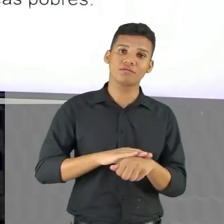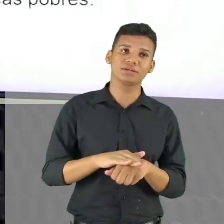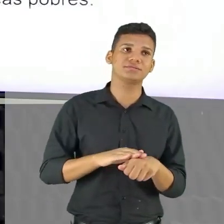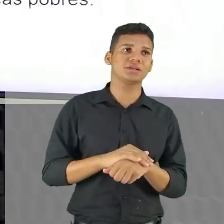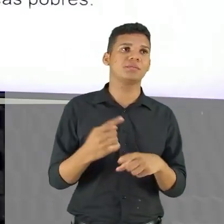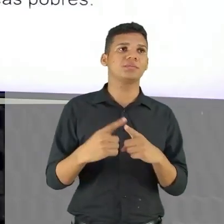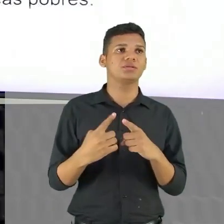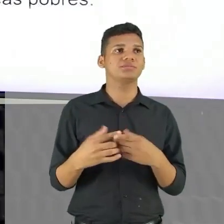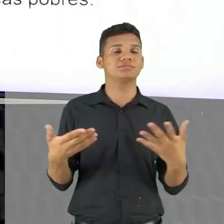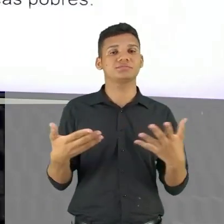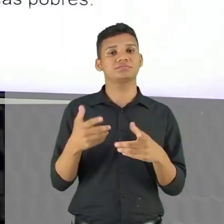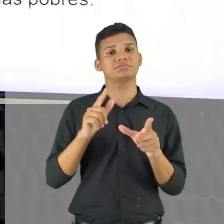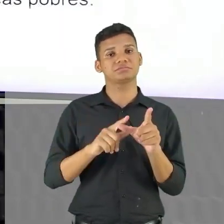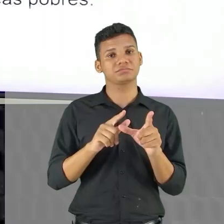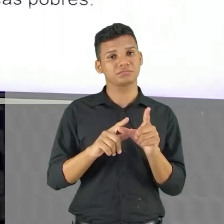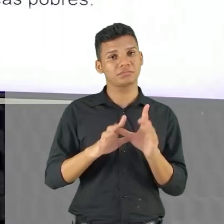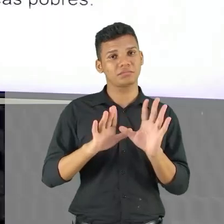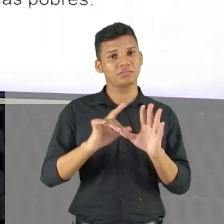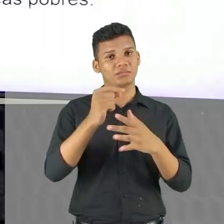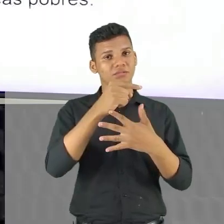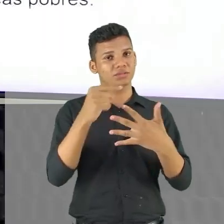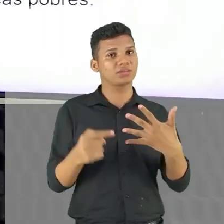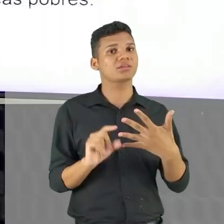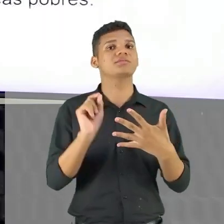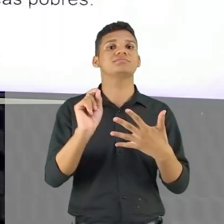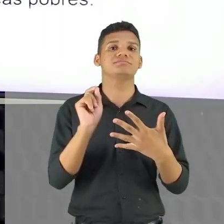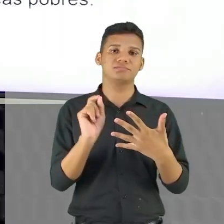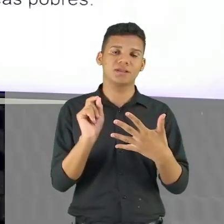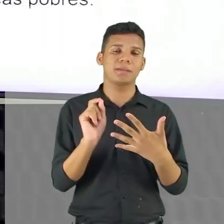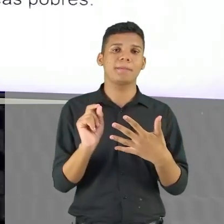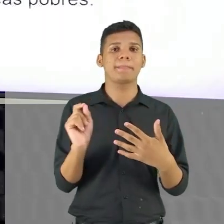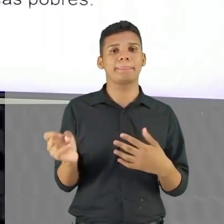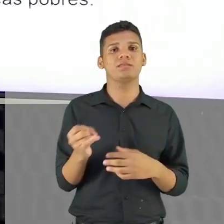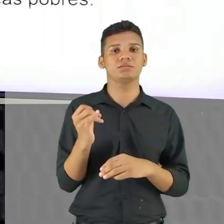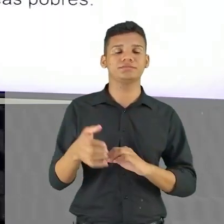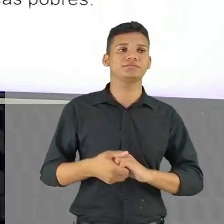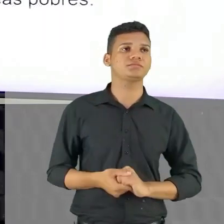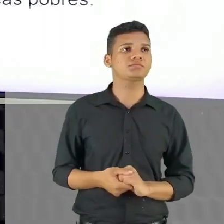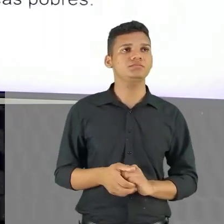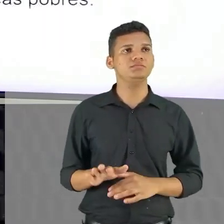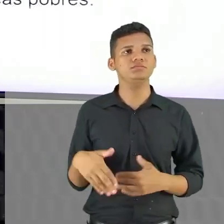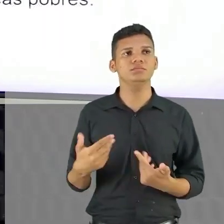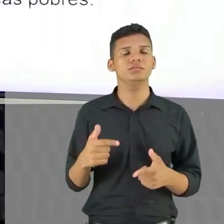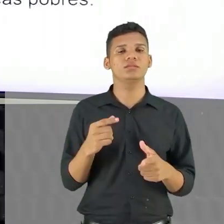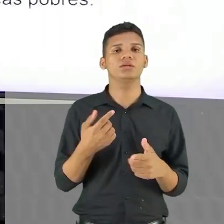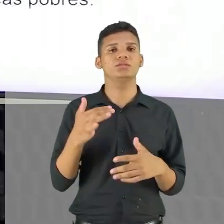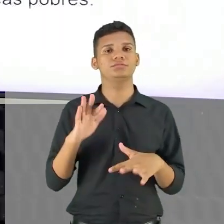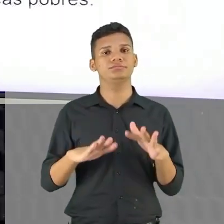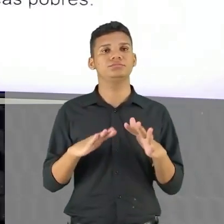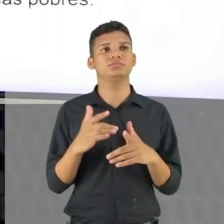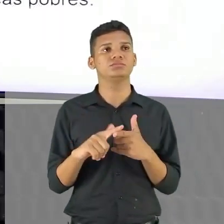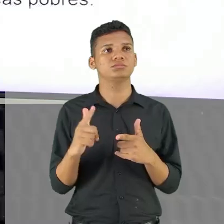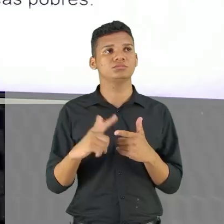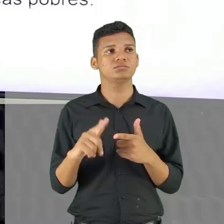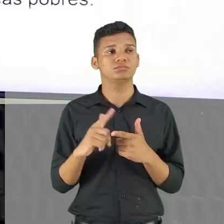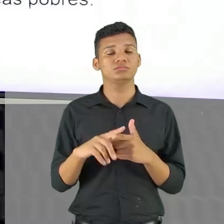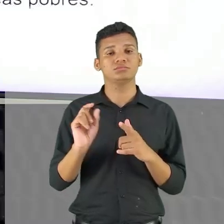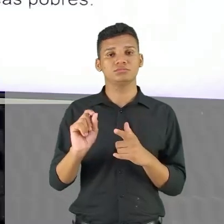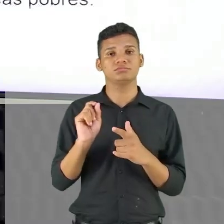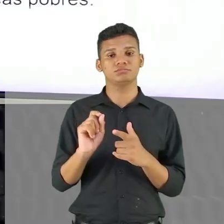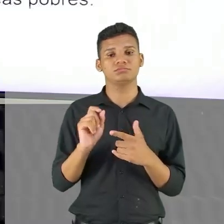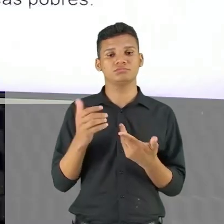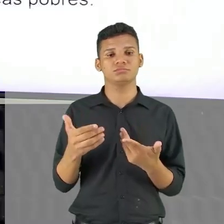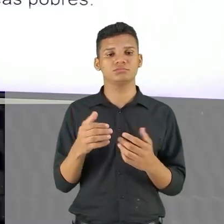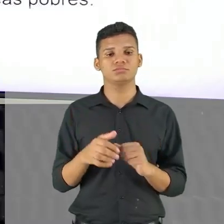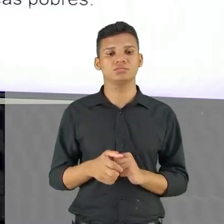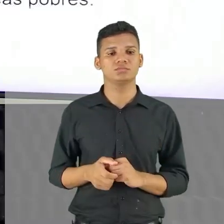que essa questão ela traz um nível de atualidade muito grande. Olha só, o problema da pesca predatória